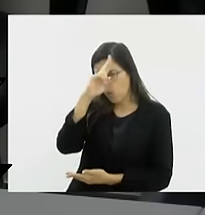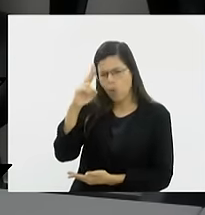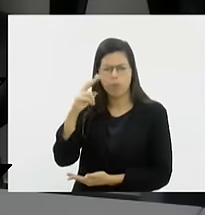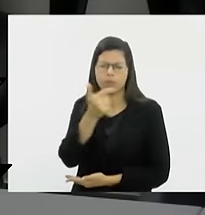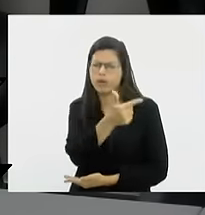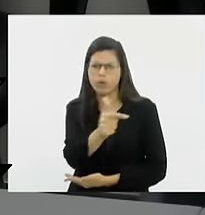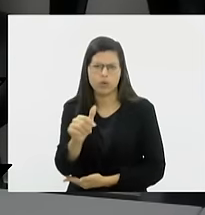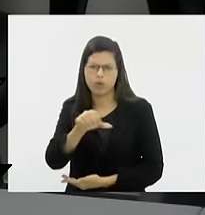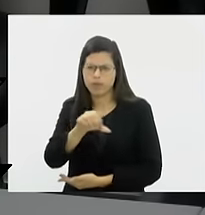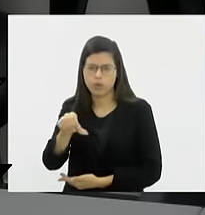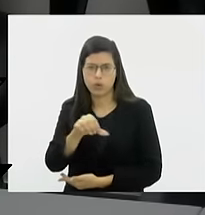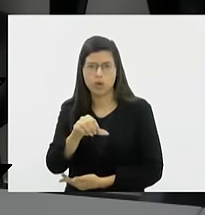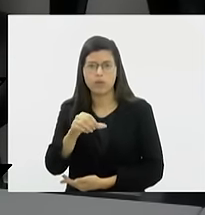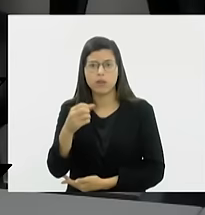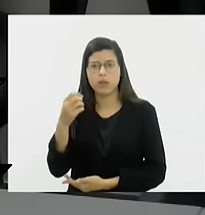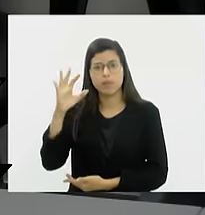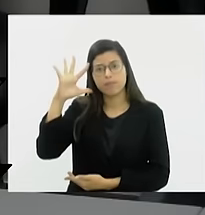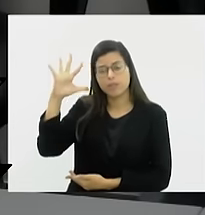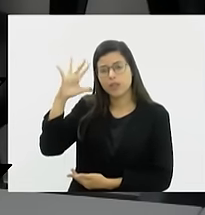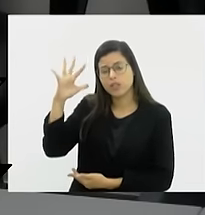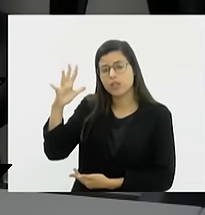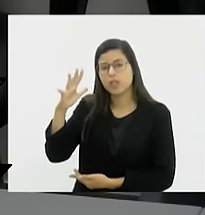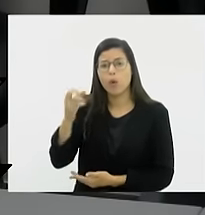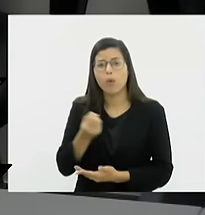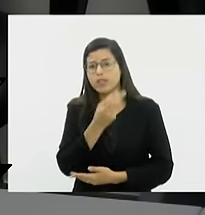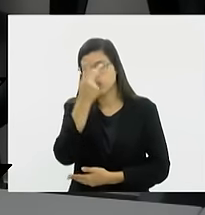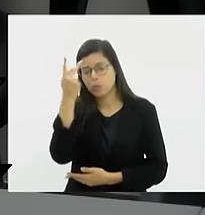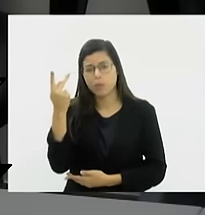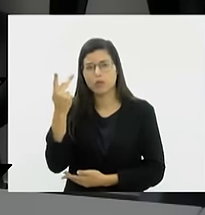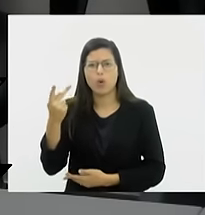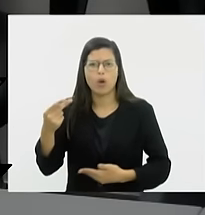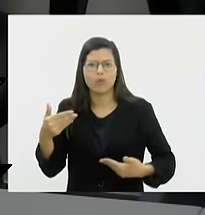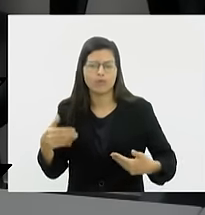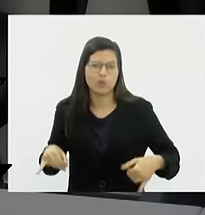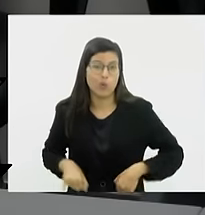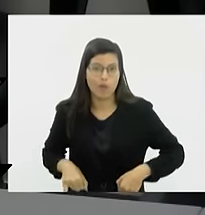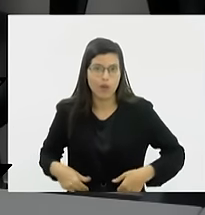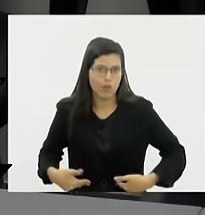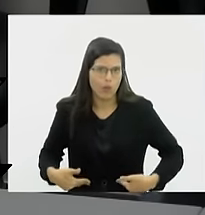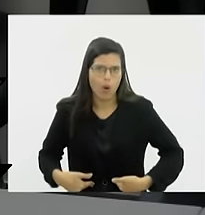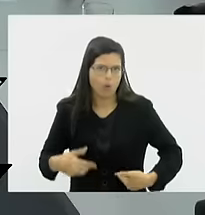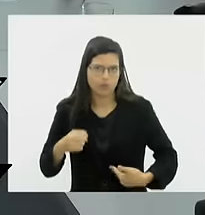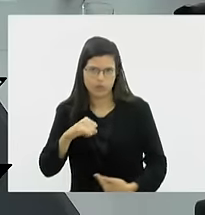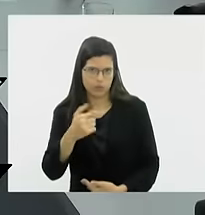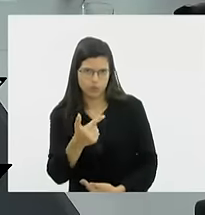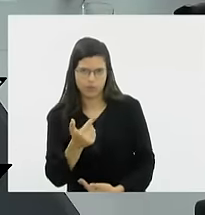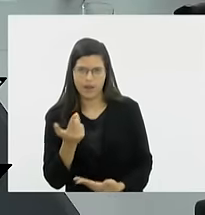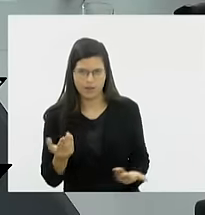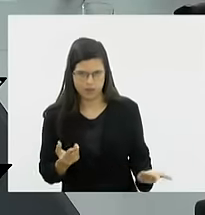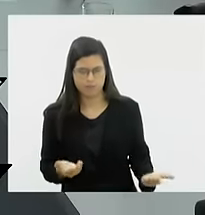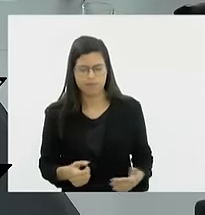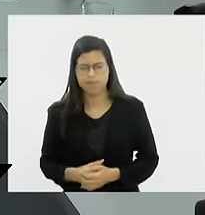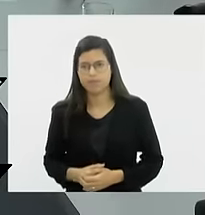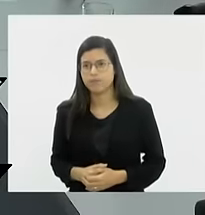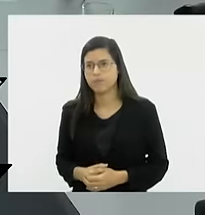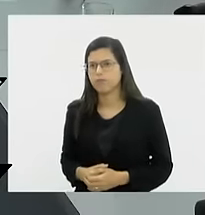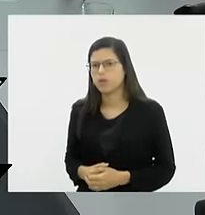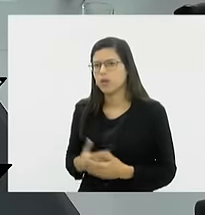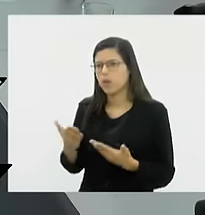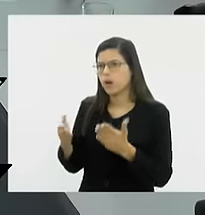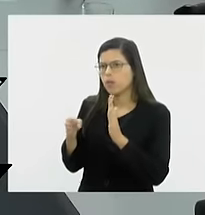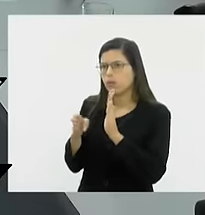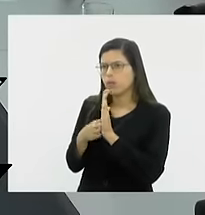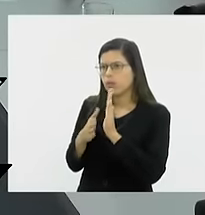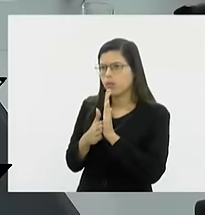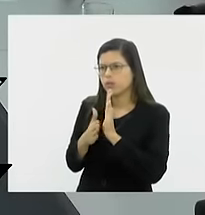seja, você imagina a quantidade de pessoas que estariam passando fome hoje. Presidente, eu gostaria de incluir na relação de multa de empresas, que foi proposto pela